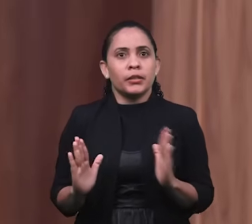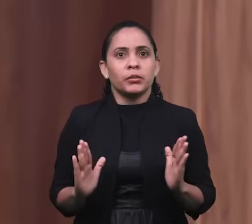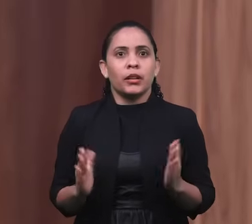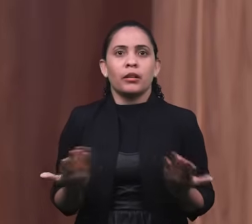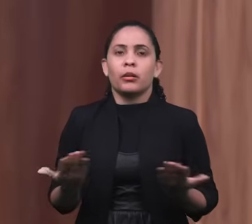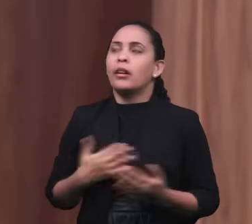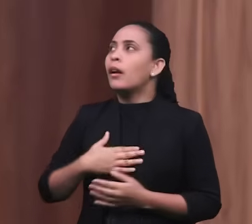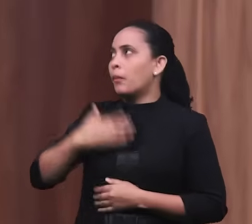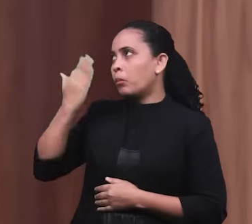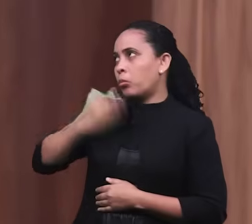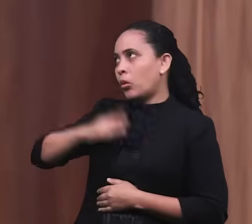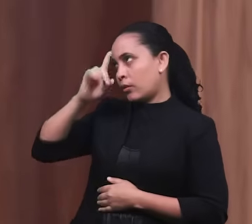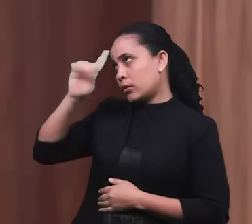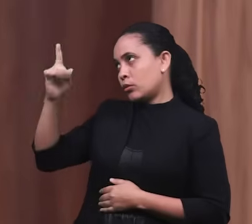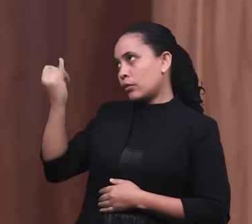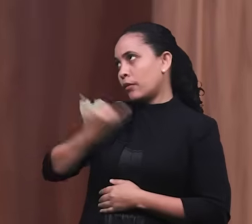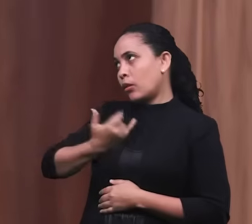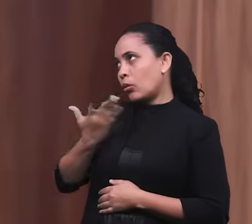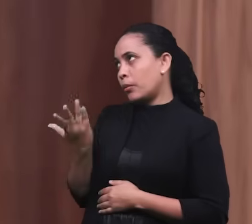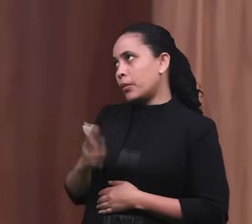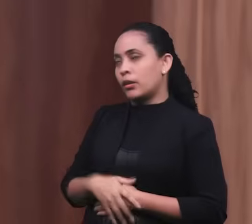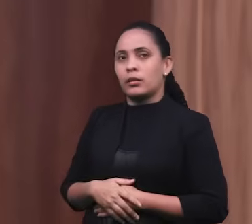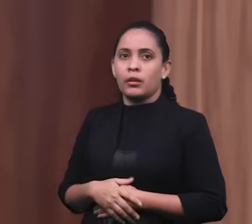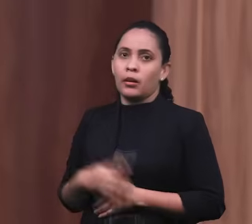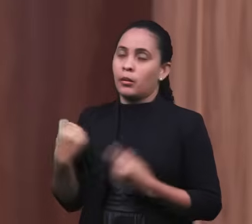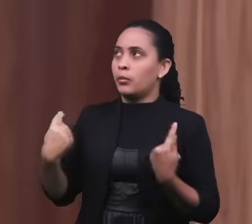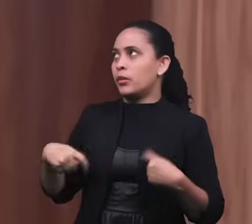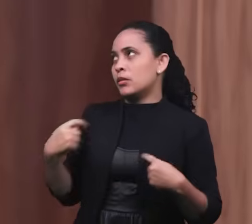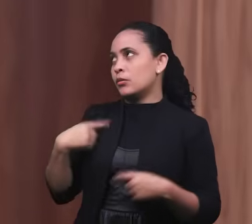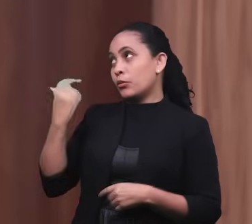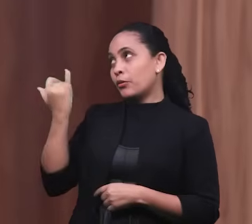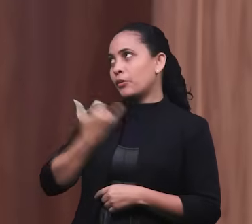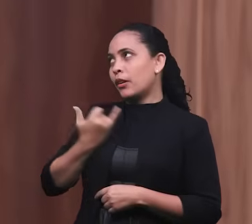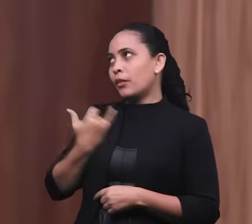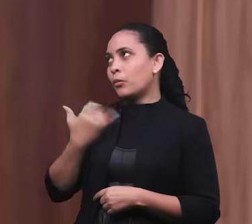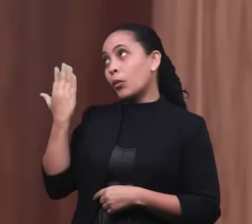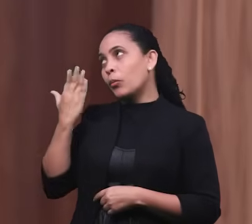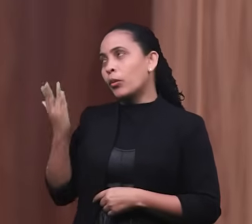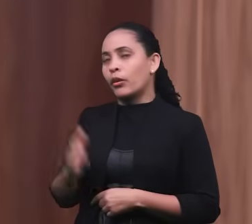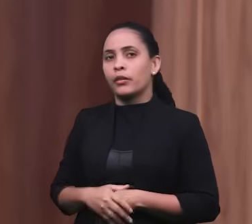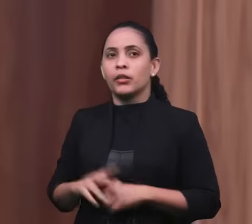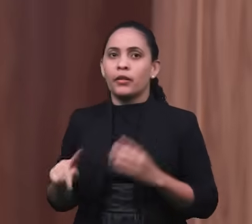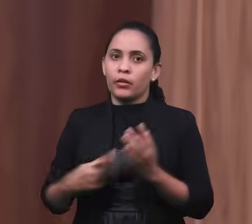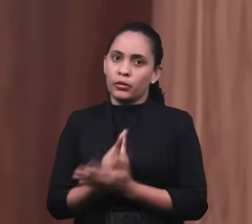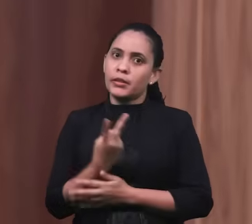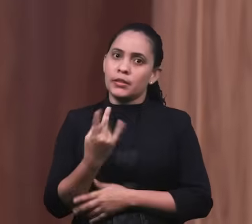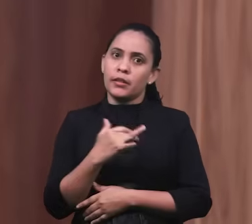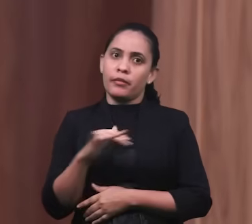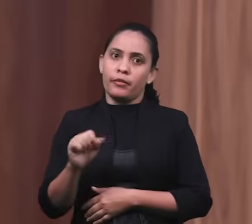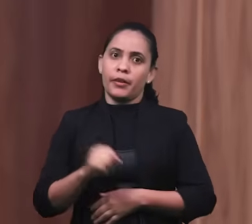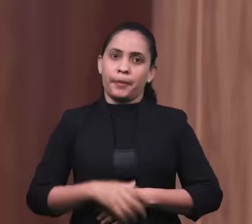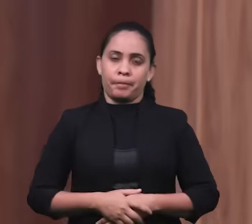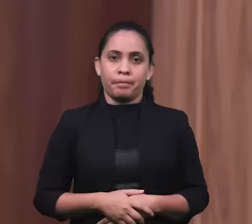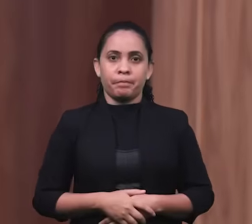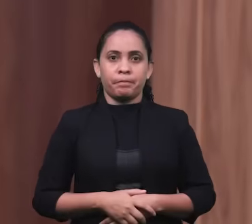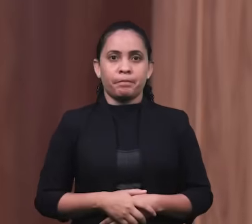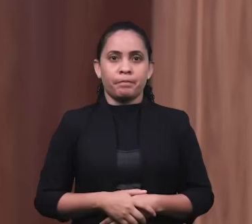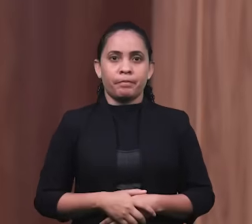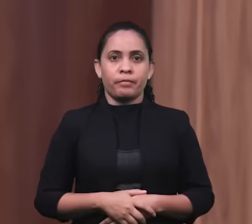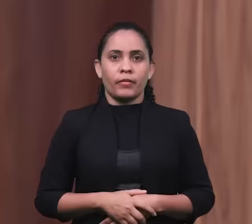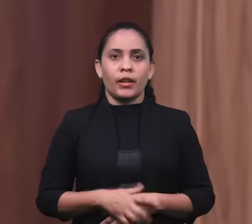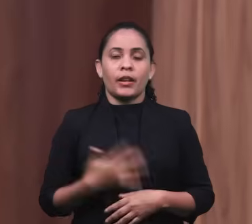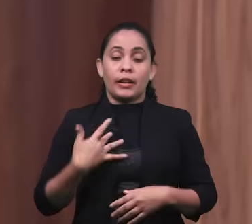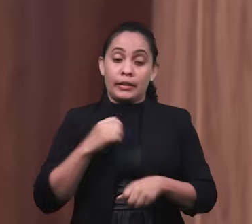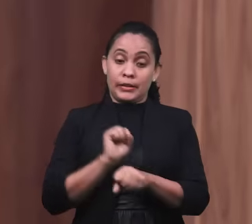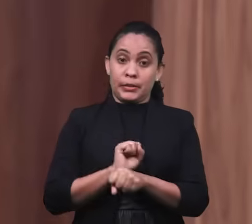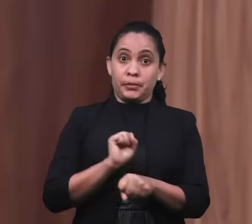prova, de querer, Senhor, eu preciso de provas que isso tudo vai acontecer. Então, ele